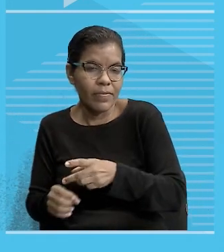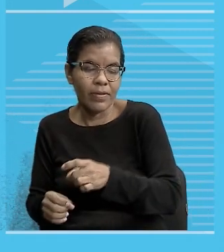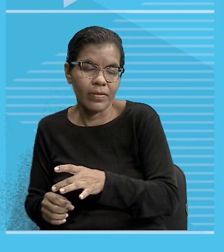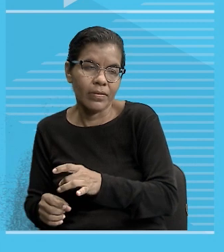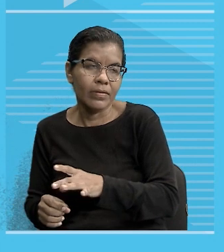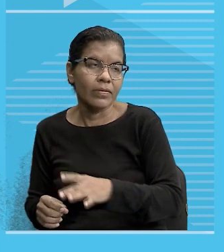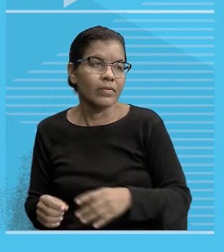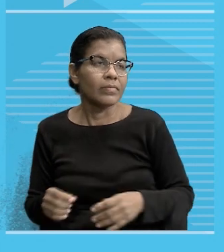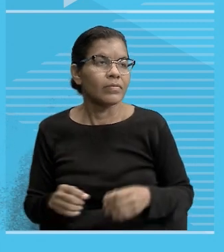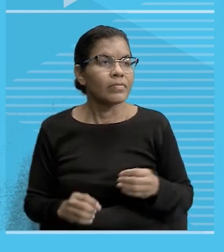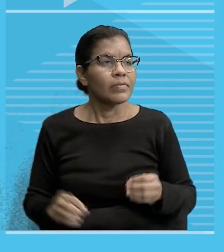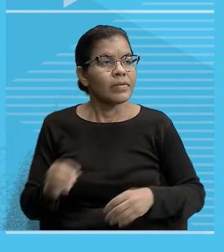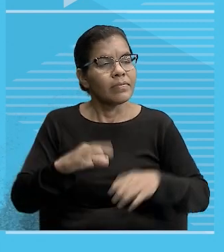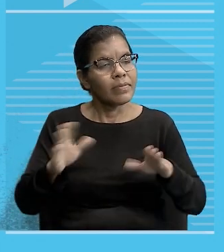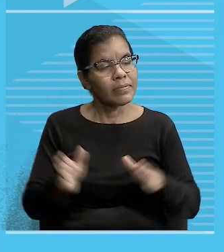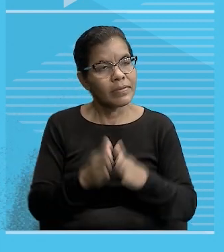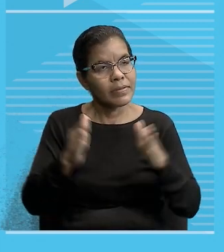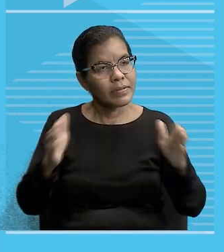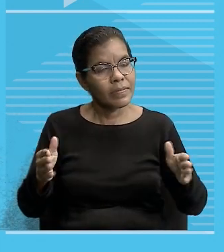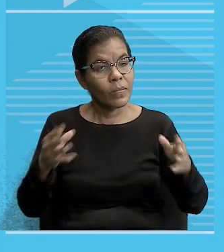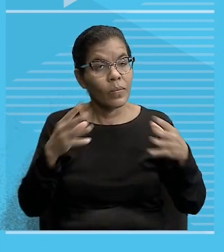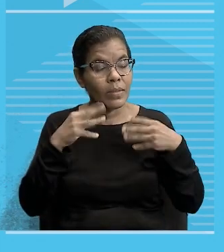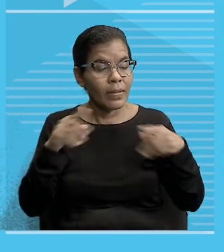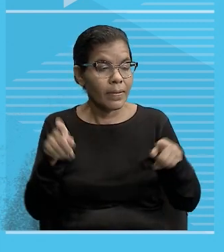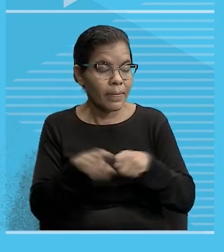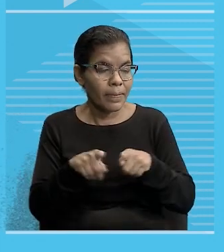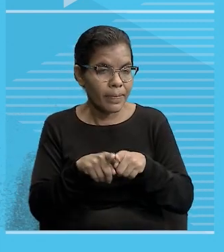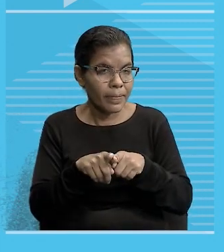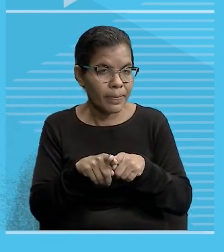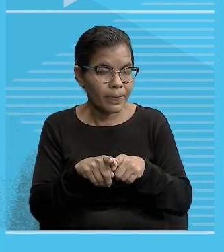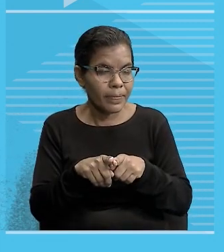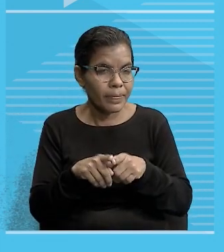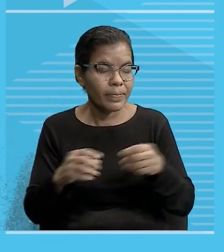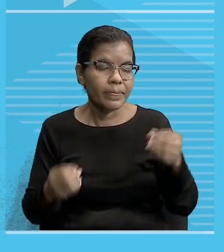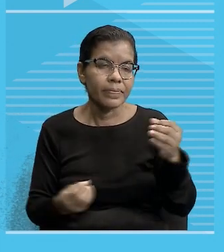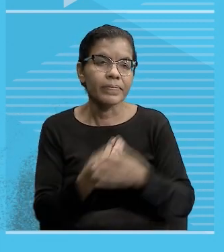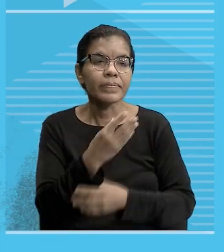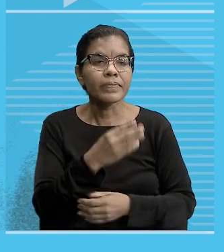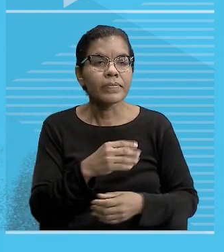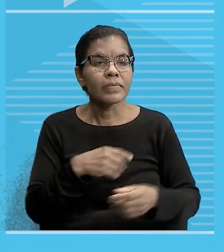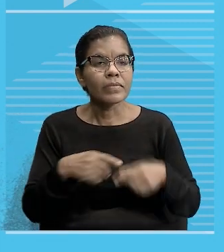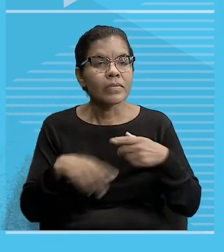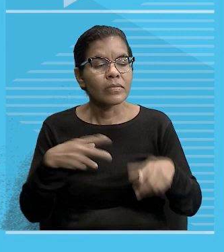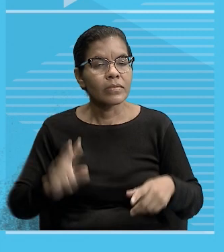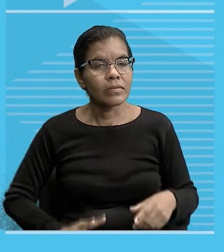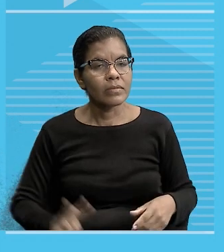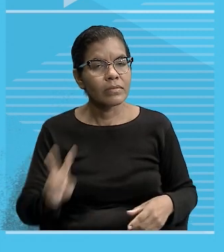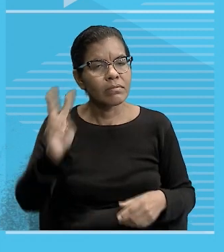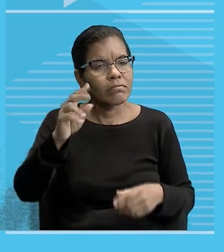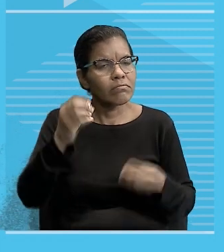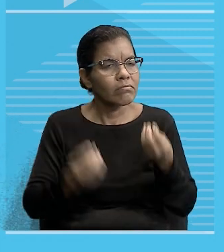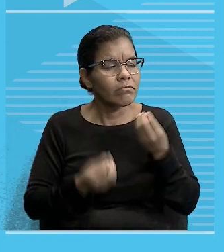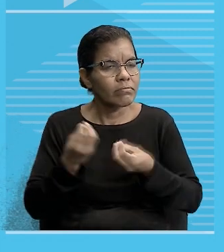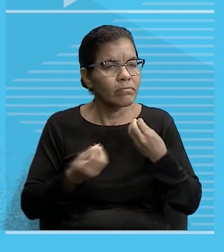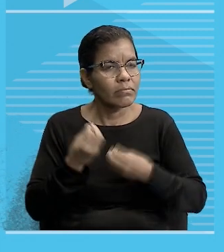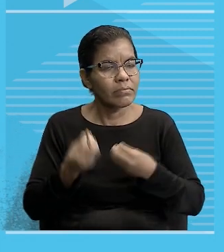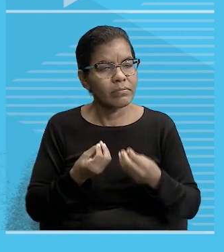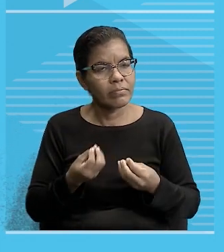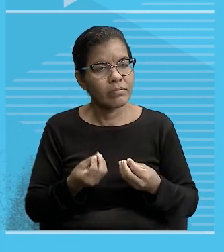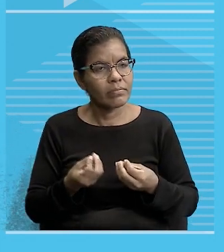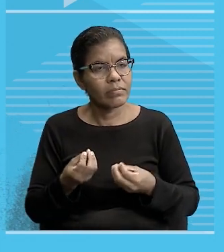ele serve para aumentar as vendas como eu falei para você também ele serve para criar e trocar valor Como assim professor